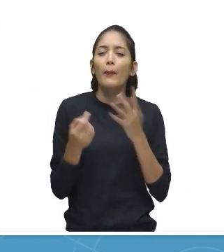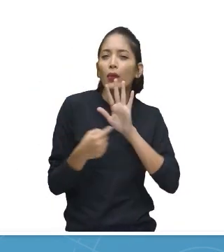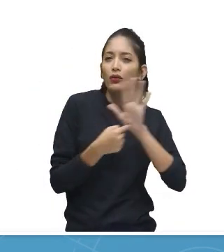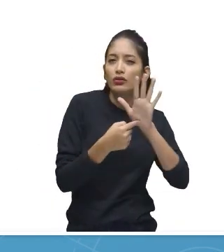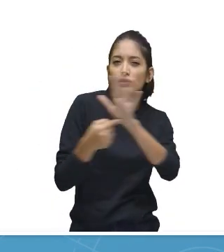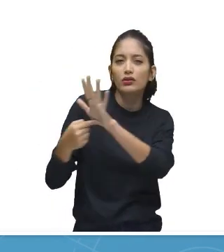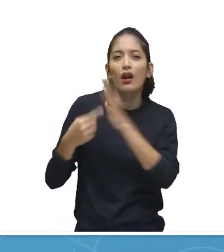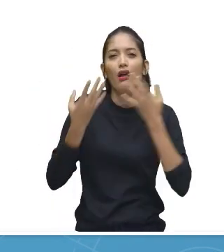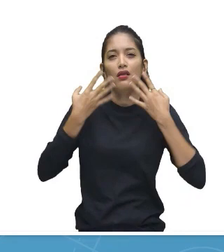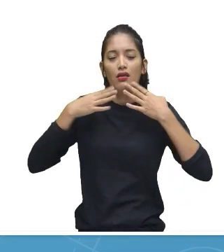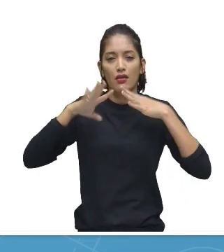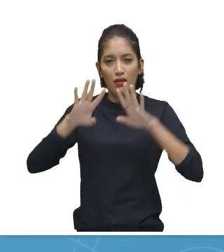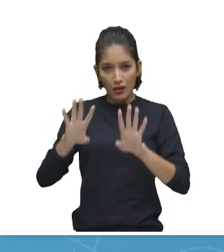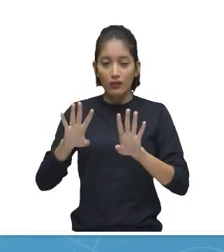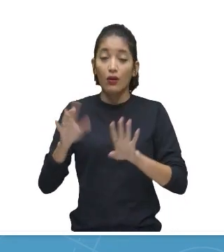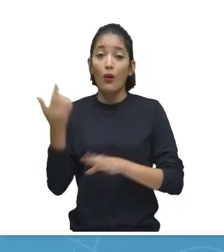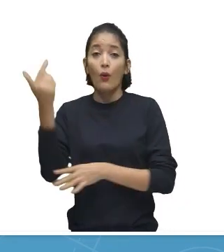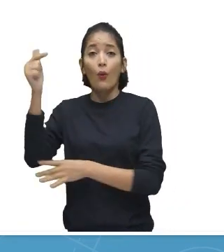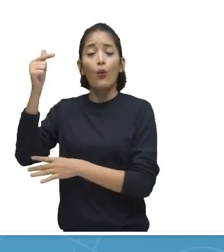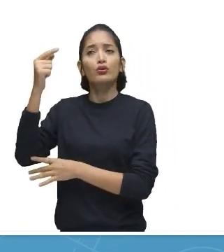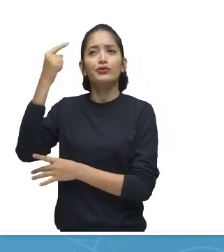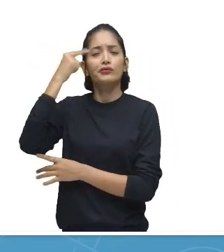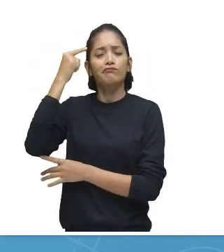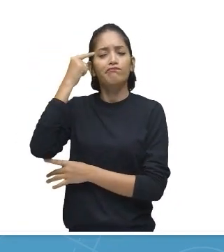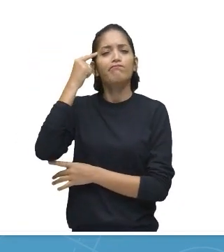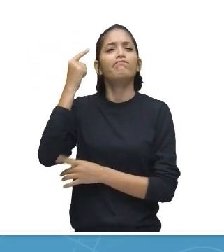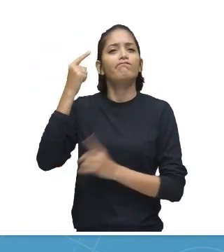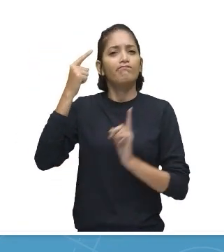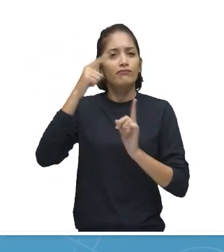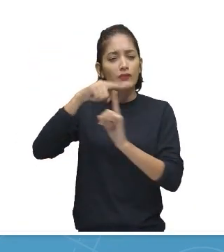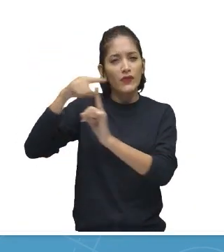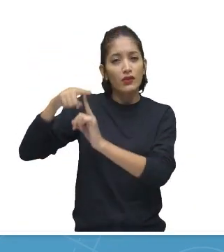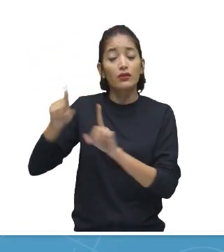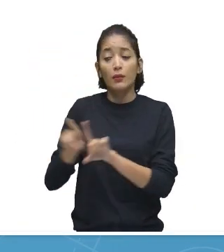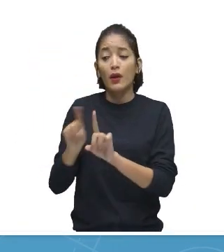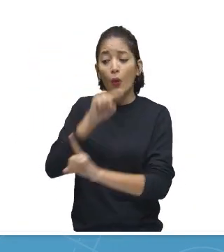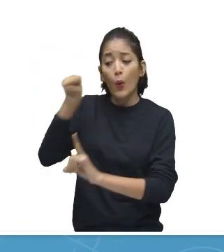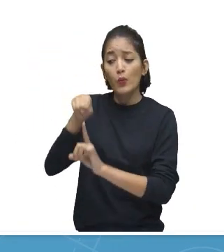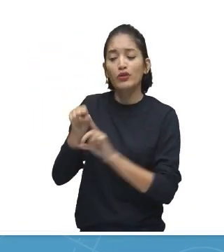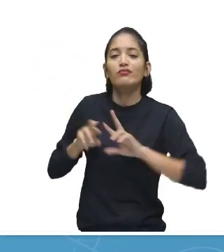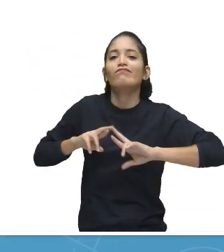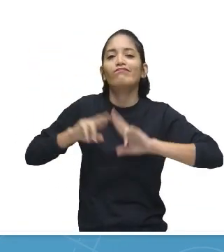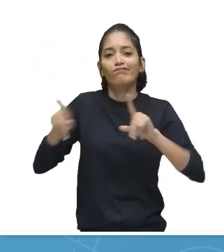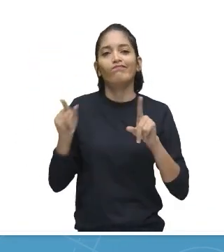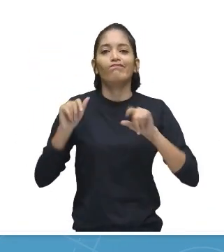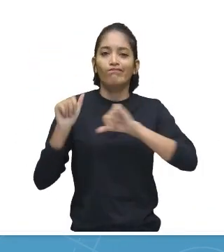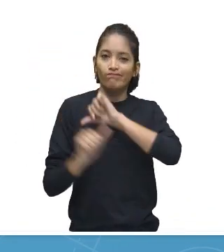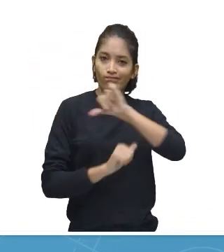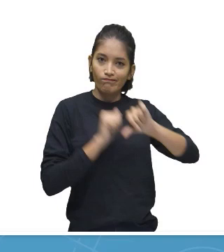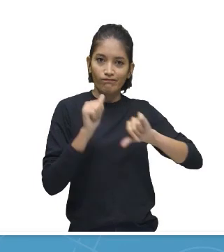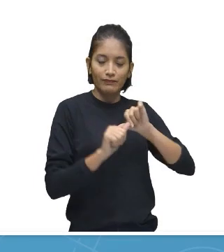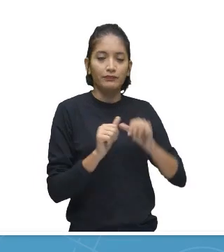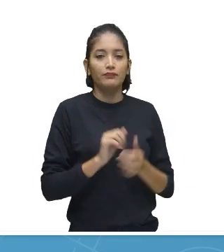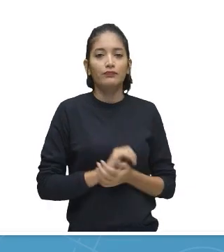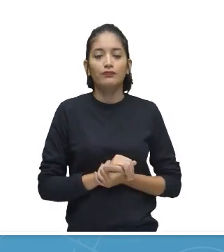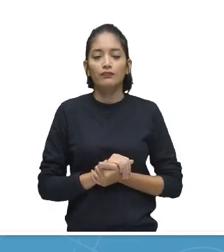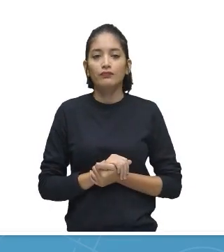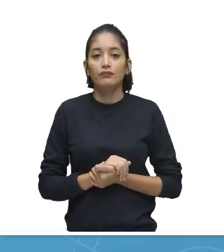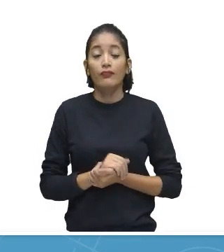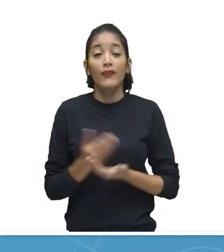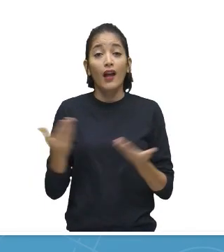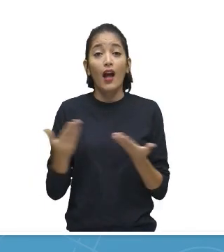passar umas outras ideias, ou seja, os objetivos deles foram sendo modificados. E chegamos no